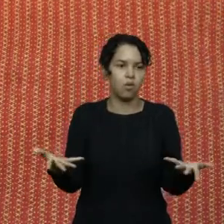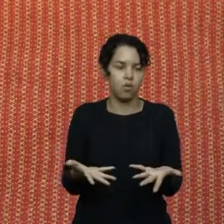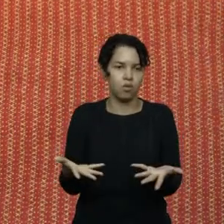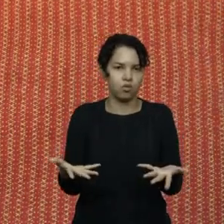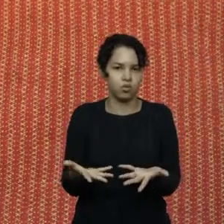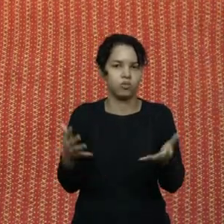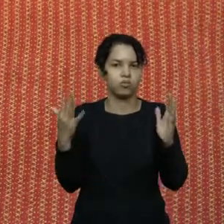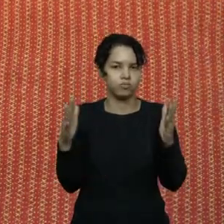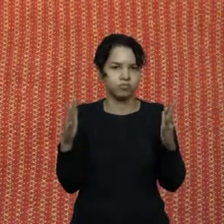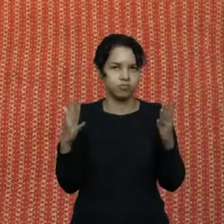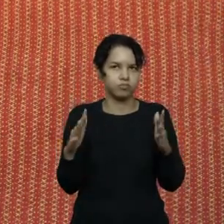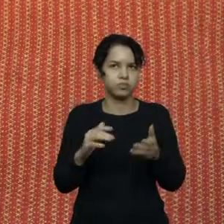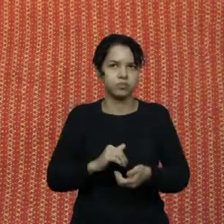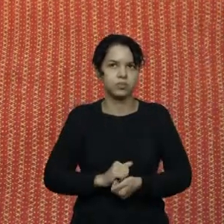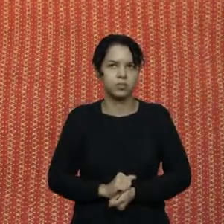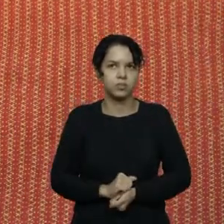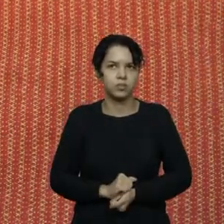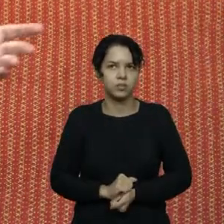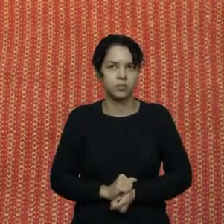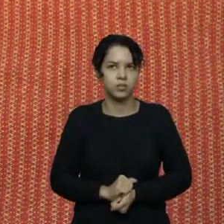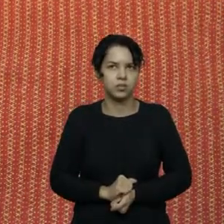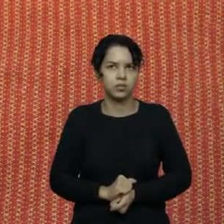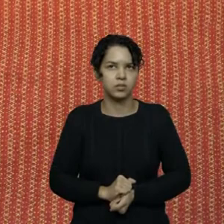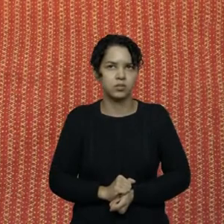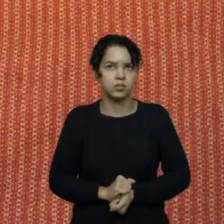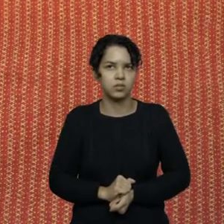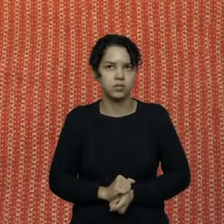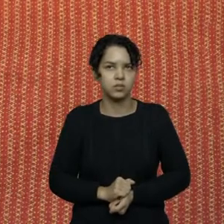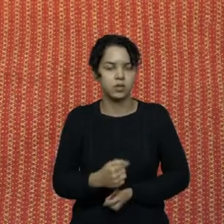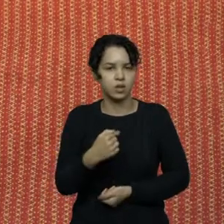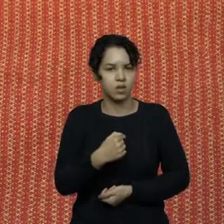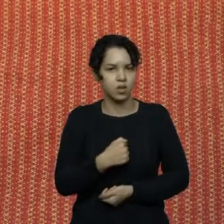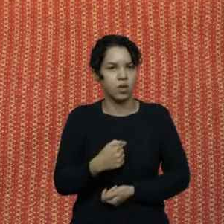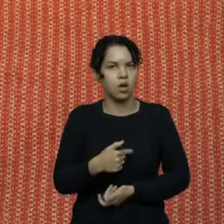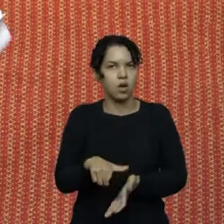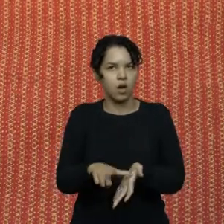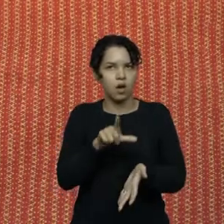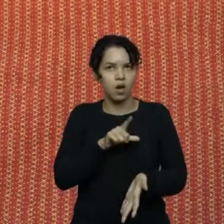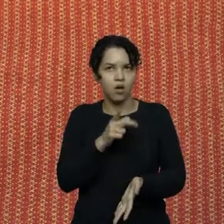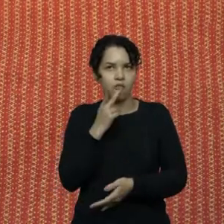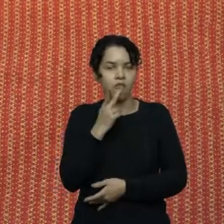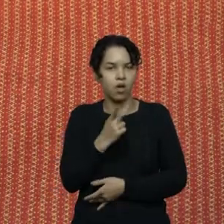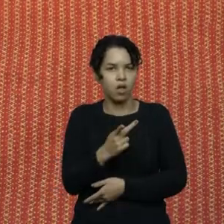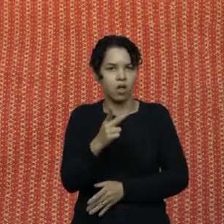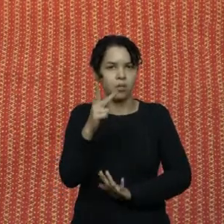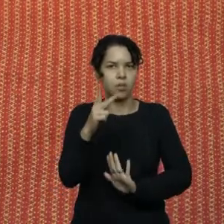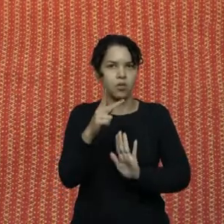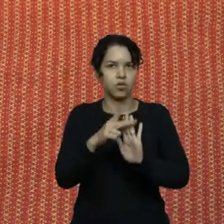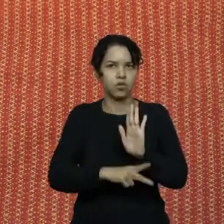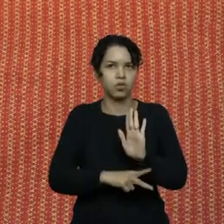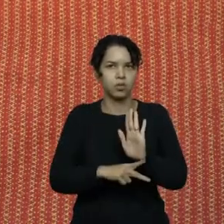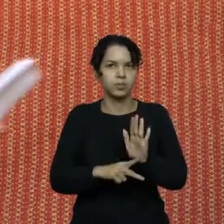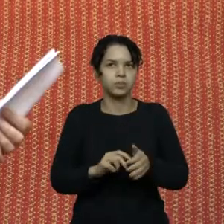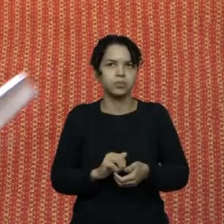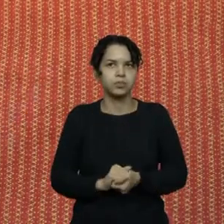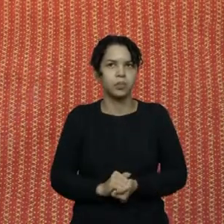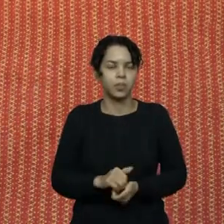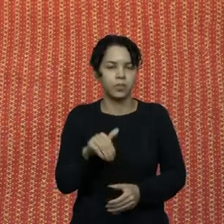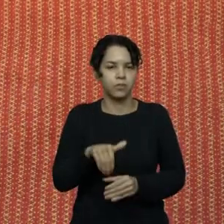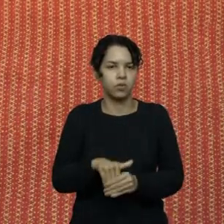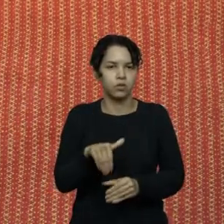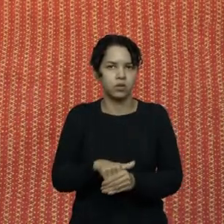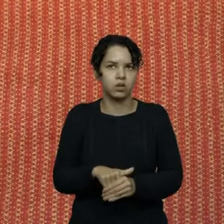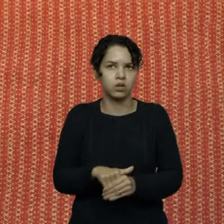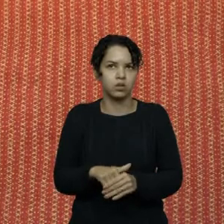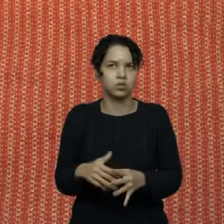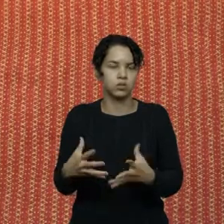comemorado mas antes de eu falar do do projeto que eu vou voltar favorável